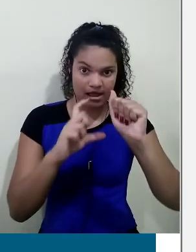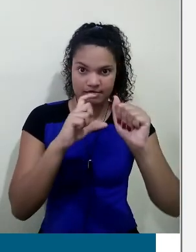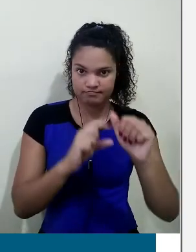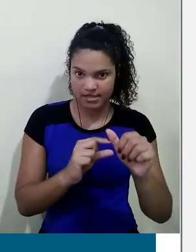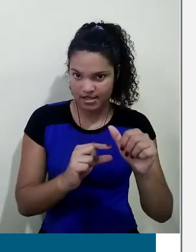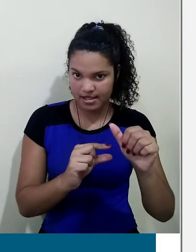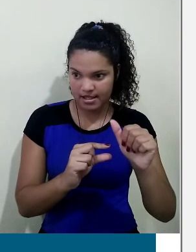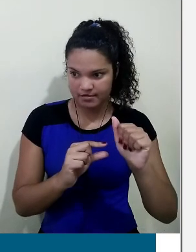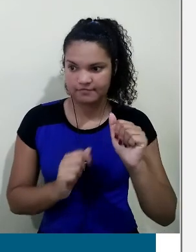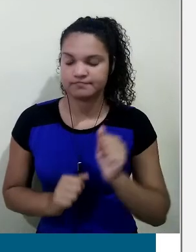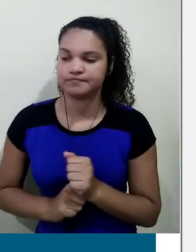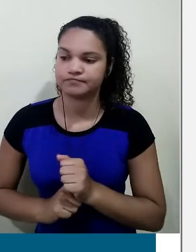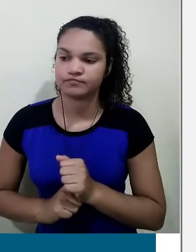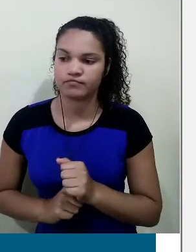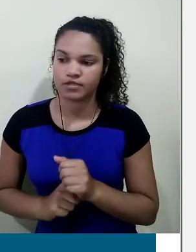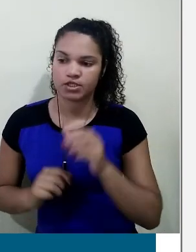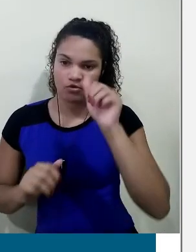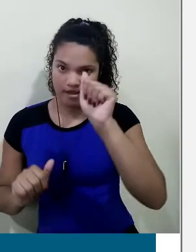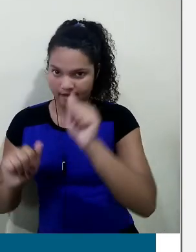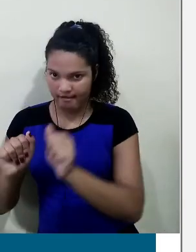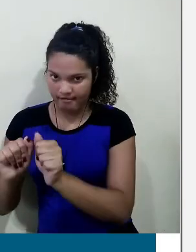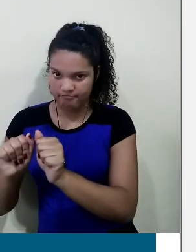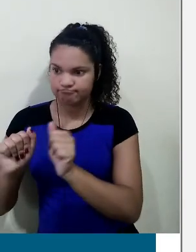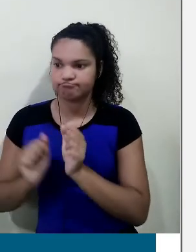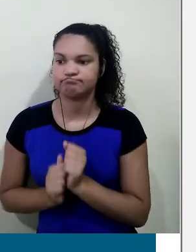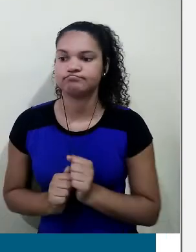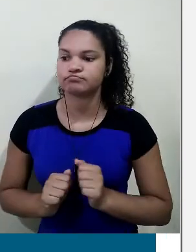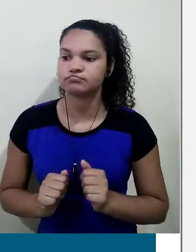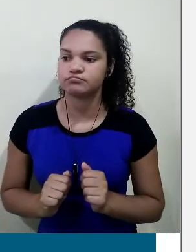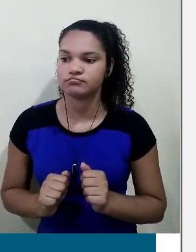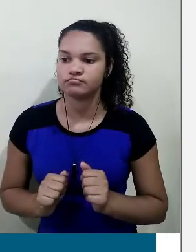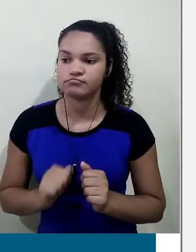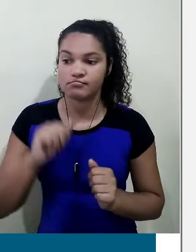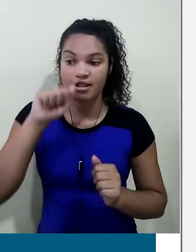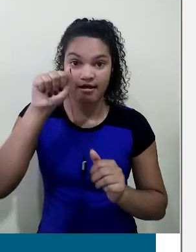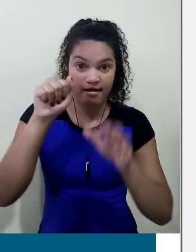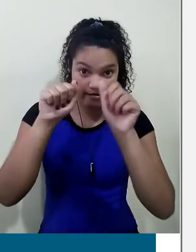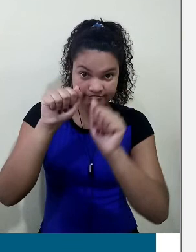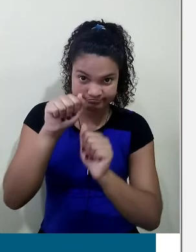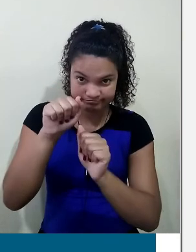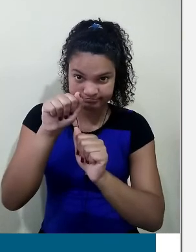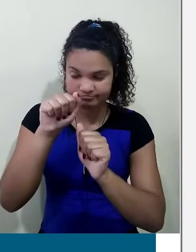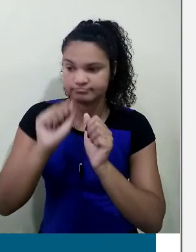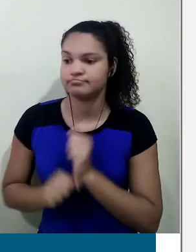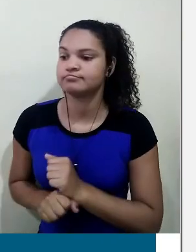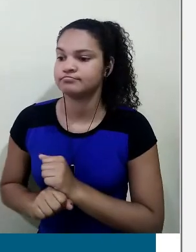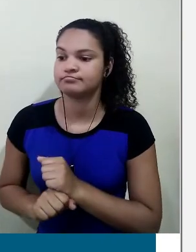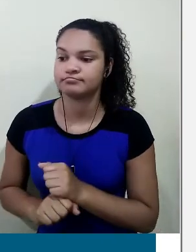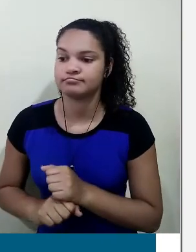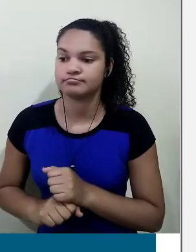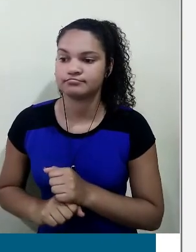possíveis seriam azão com azão, genótipo azão-azão, azão com azinho,